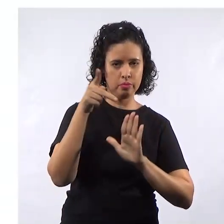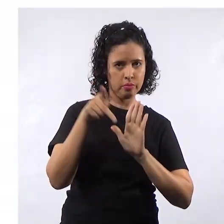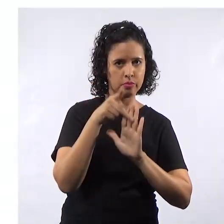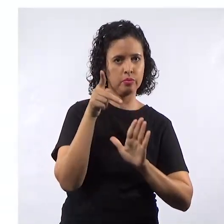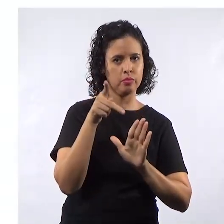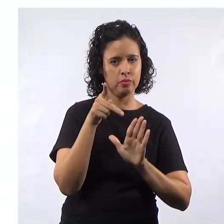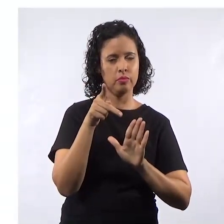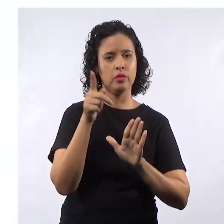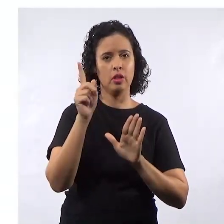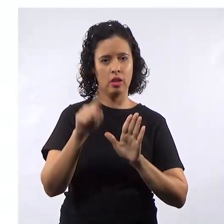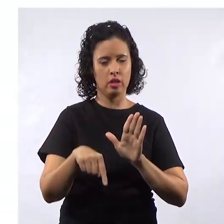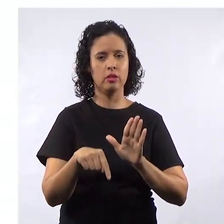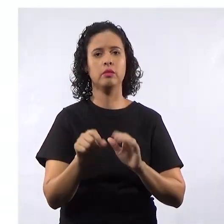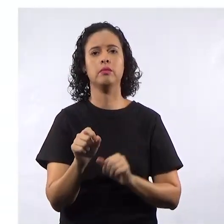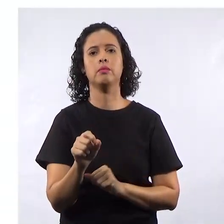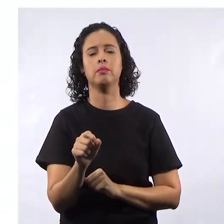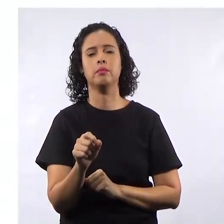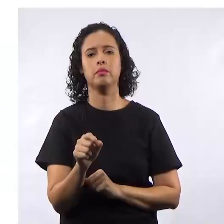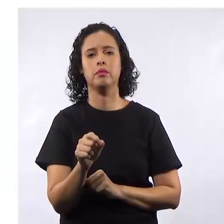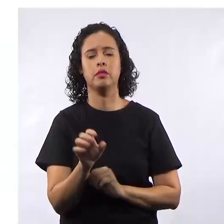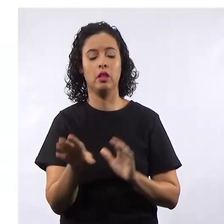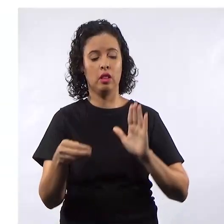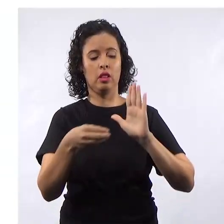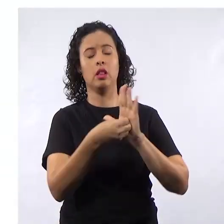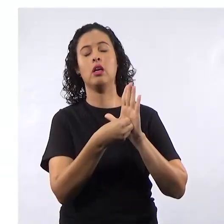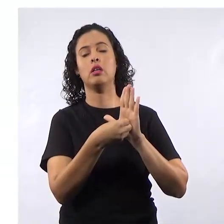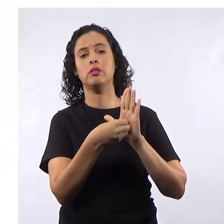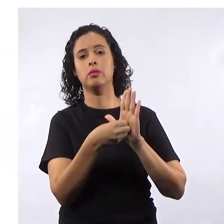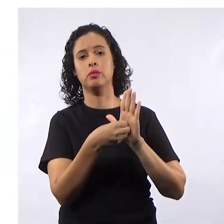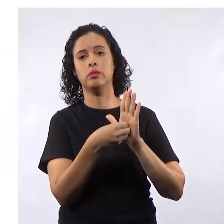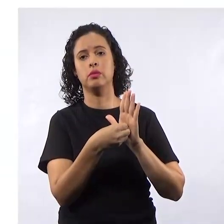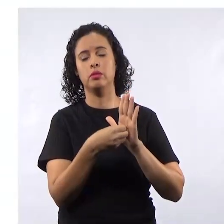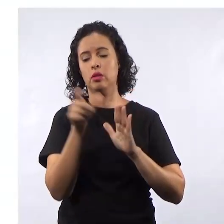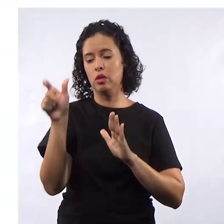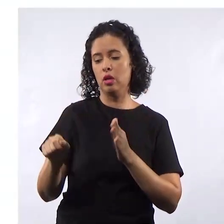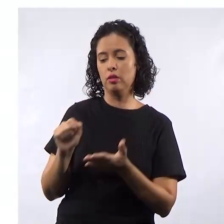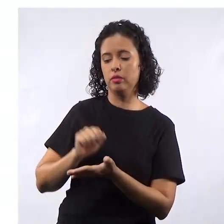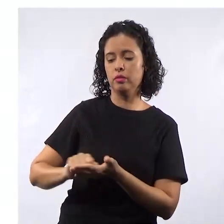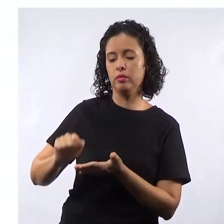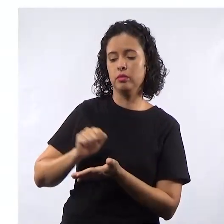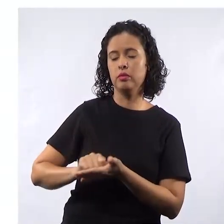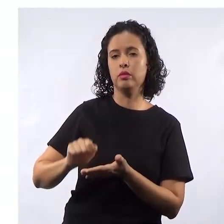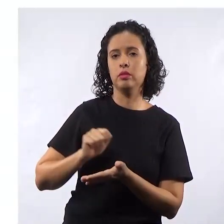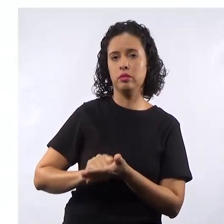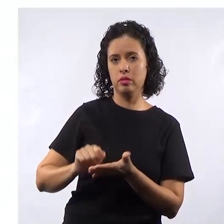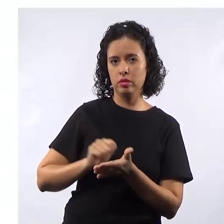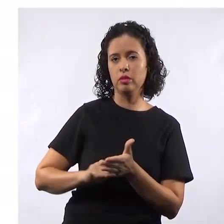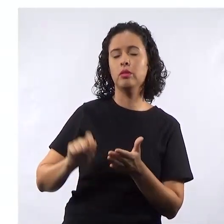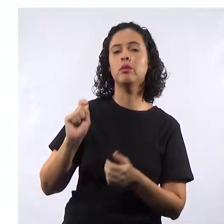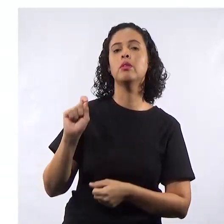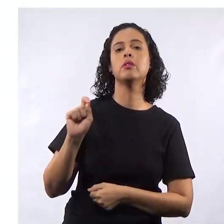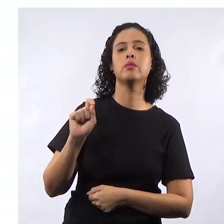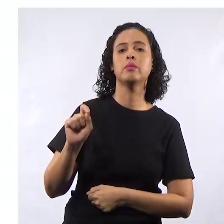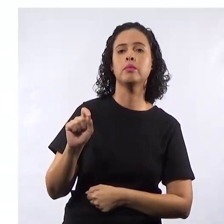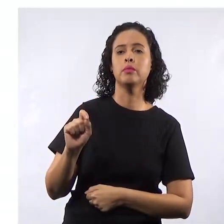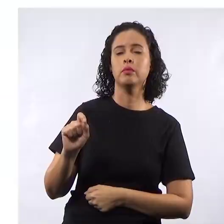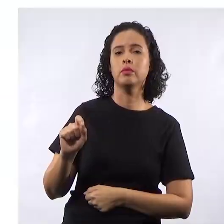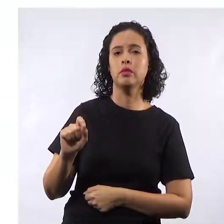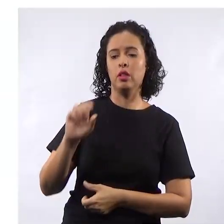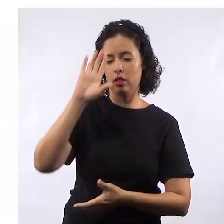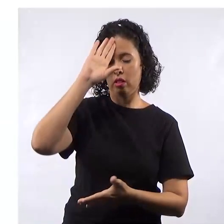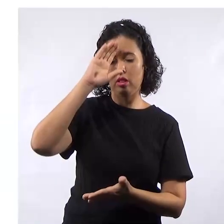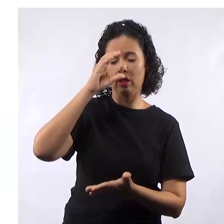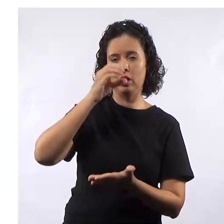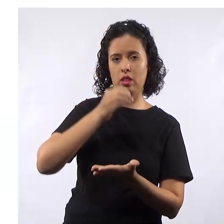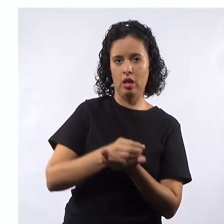direito. Isso é a doutrina, onde ali os nossos autores, os escritores vão estar escrevendo, né, teses,